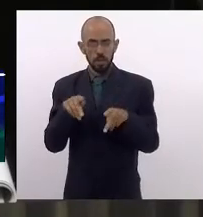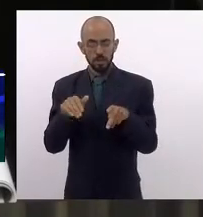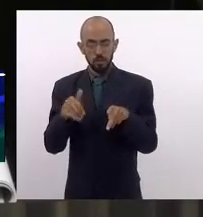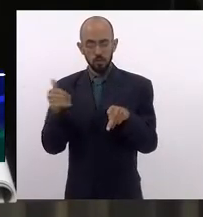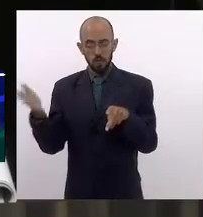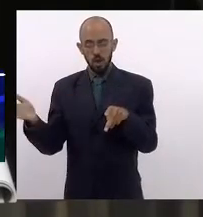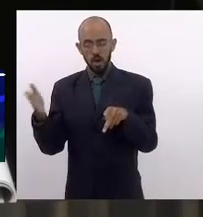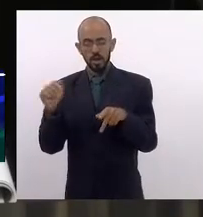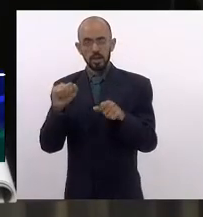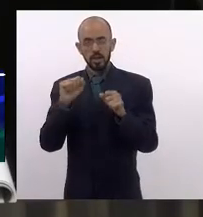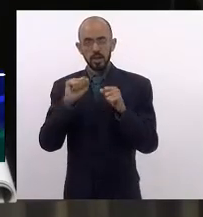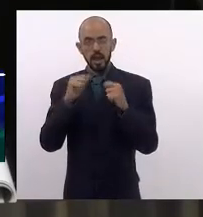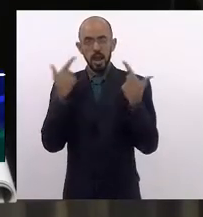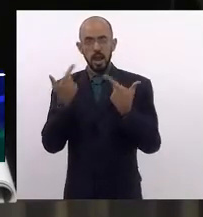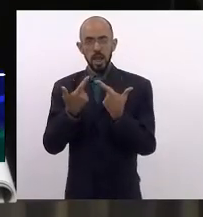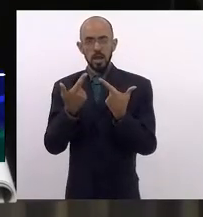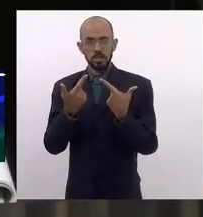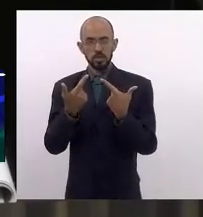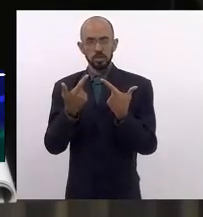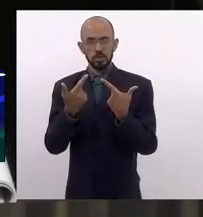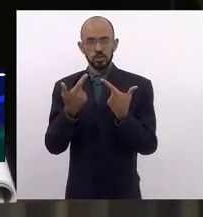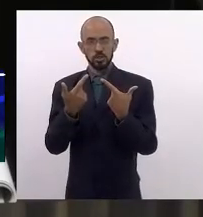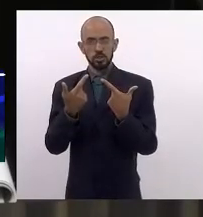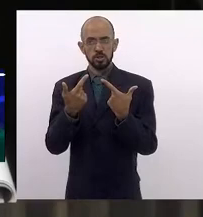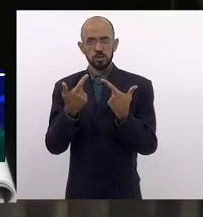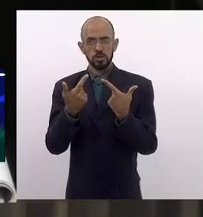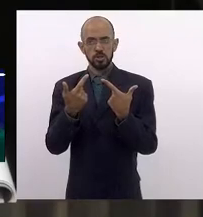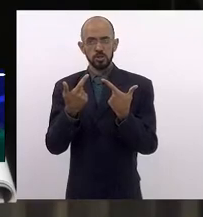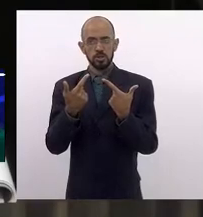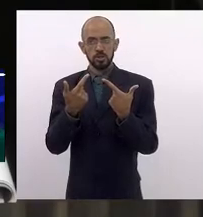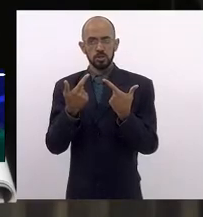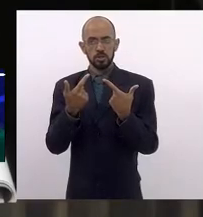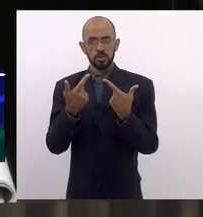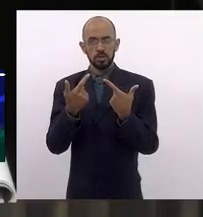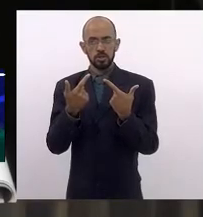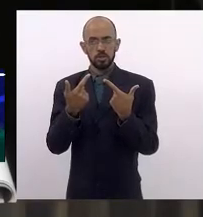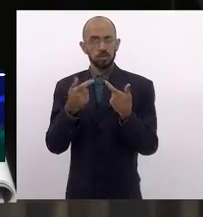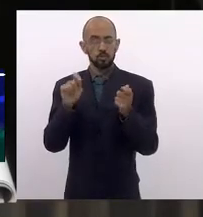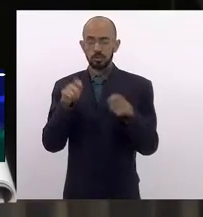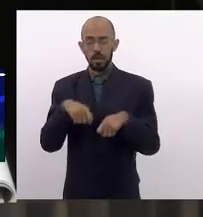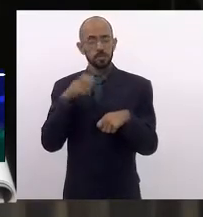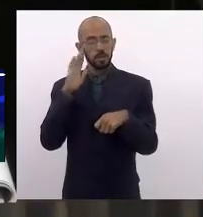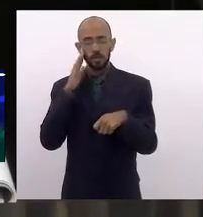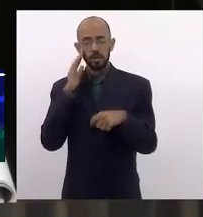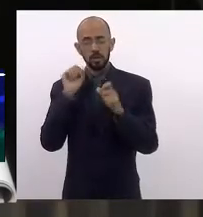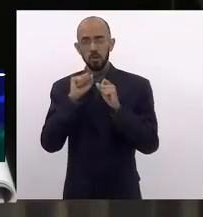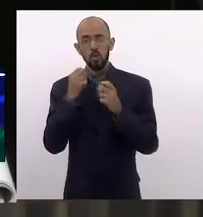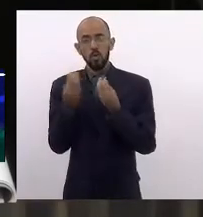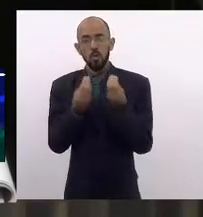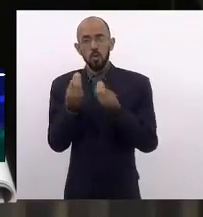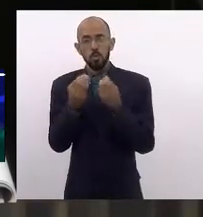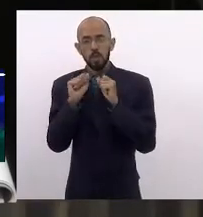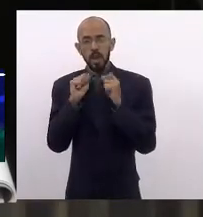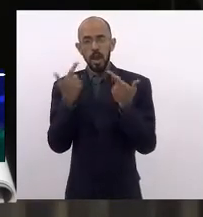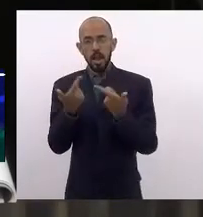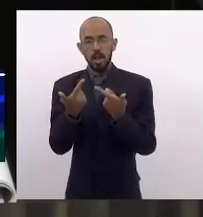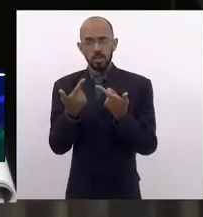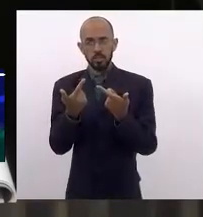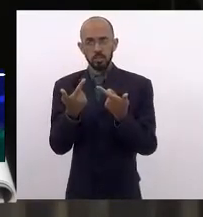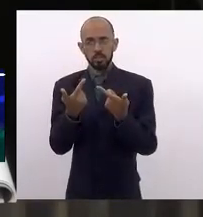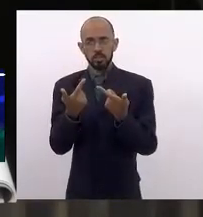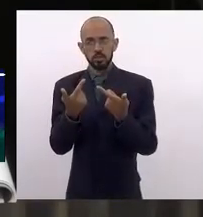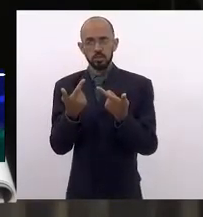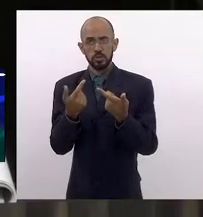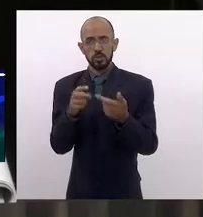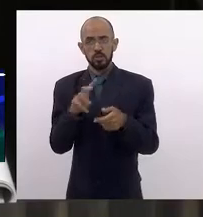que Assembleia Legislativa do Estado Deputado Walter Que tal dos Paulo e incompreensível como é que opa o Fluminense